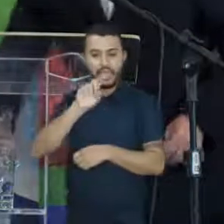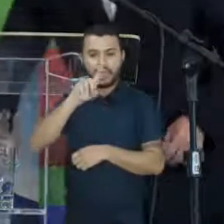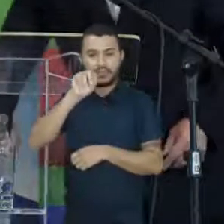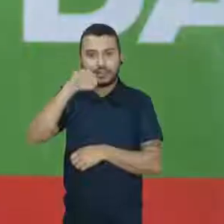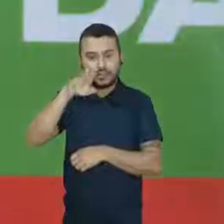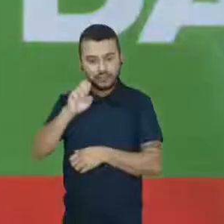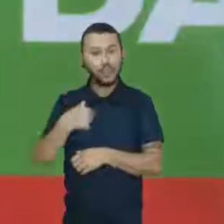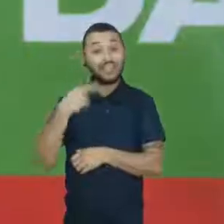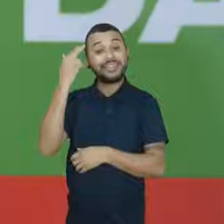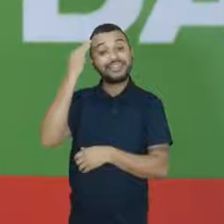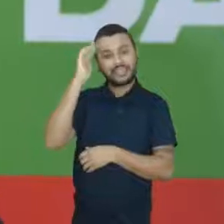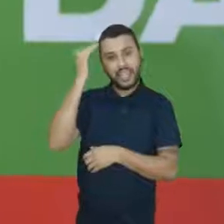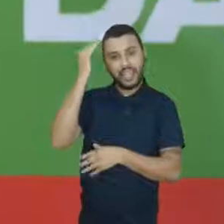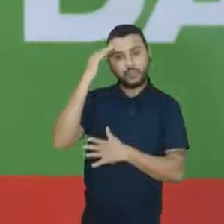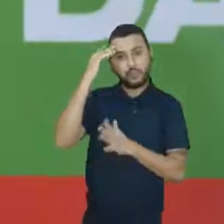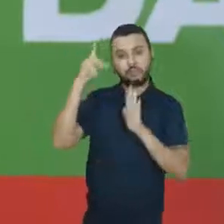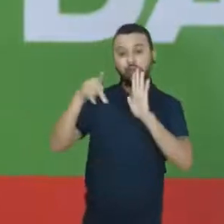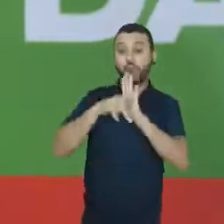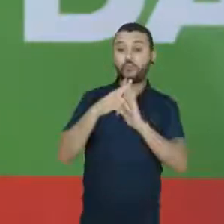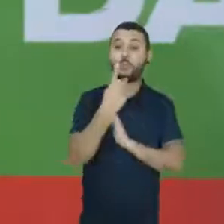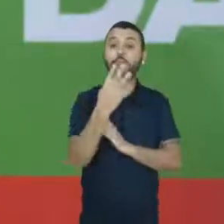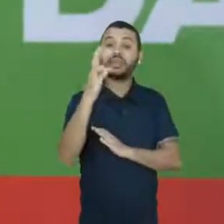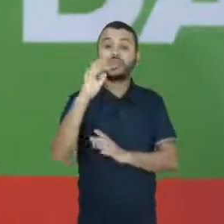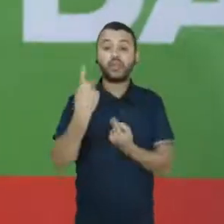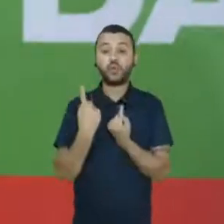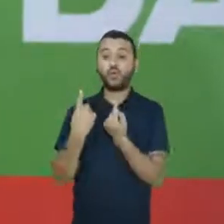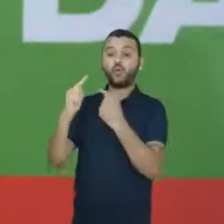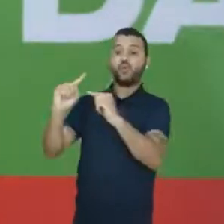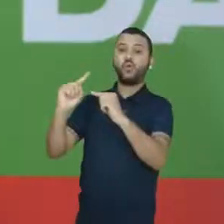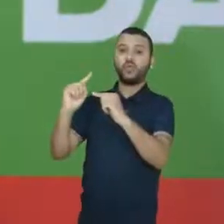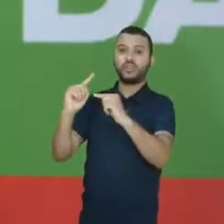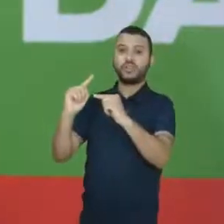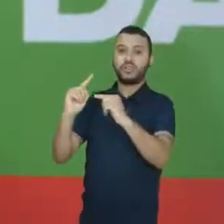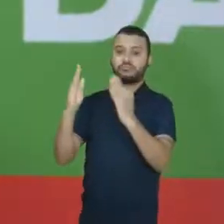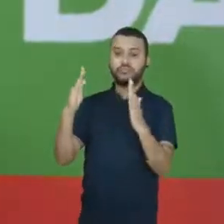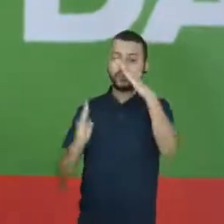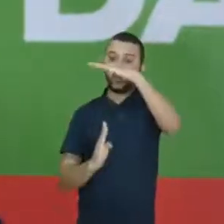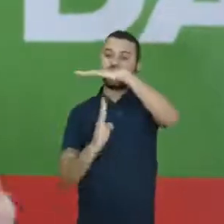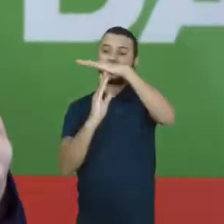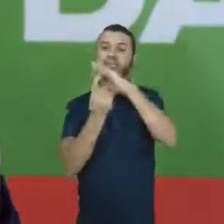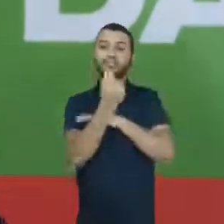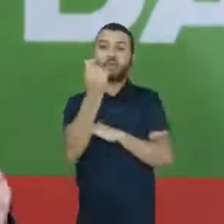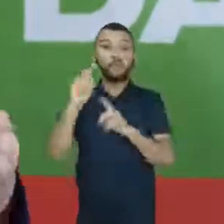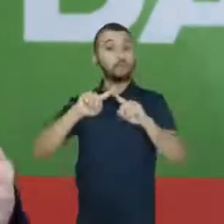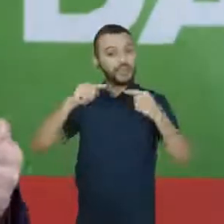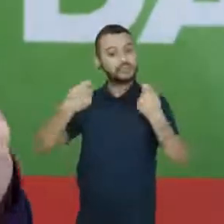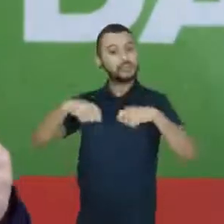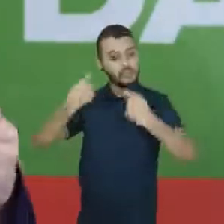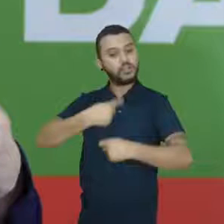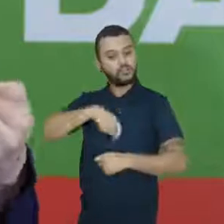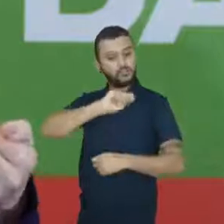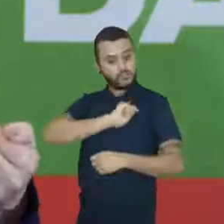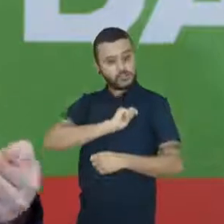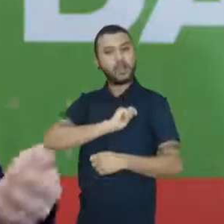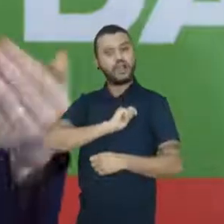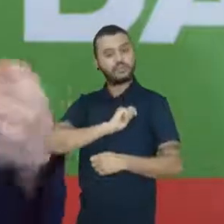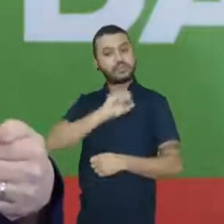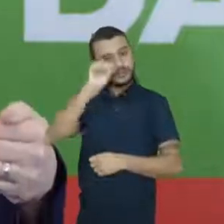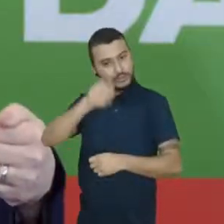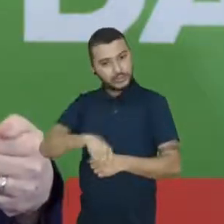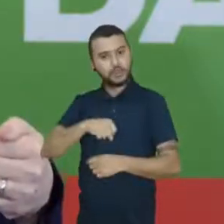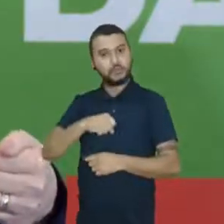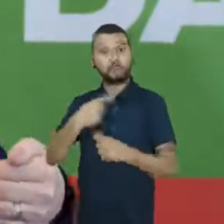contra o teto de gastos, mas também entendemos que é preciso alguma âncora fiscal mínima, até para que o orçamento público,